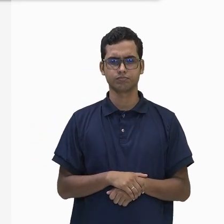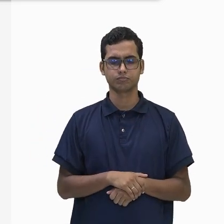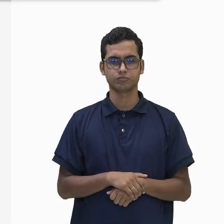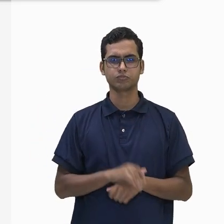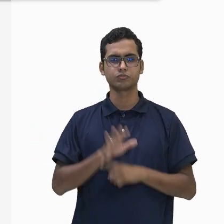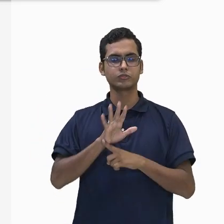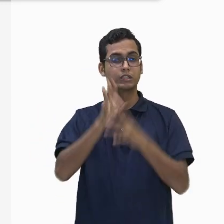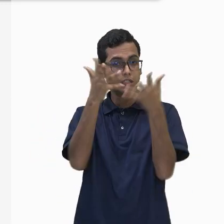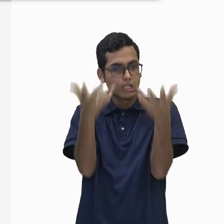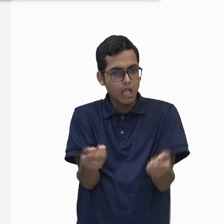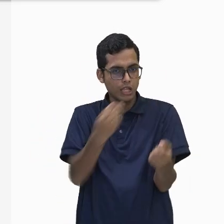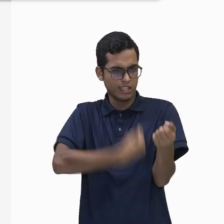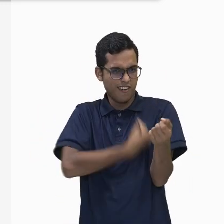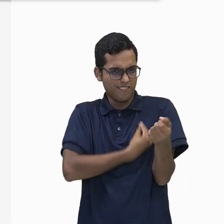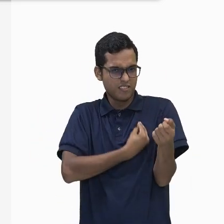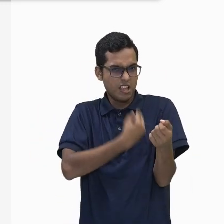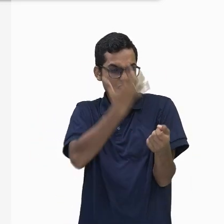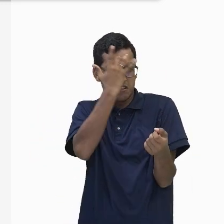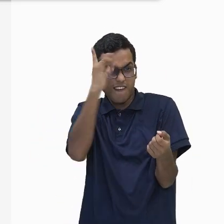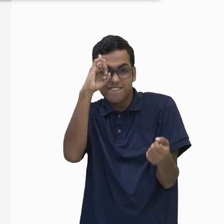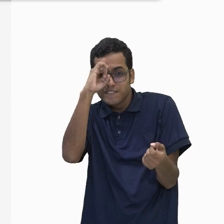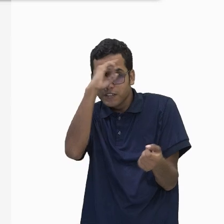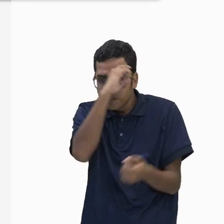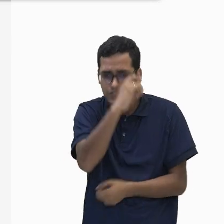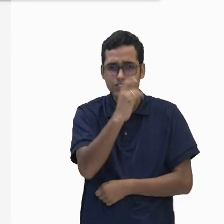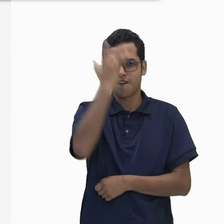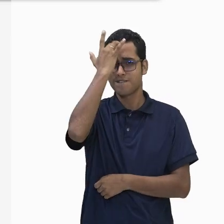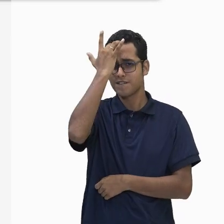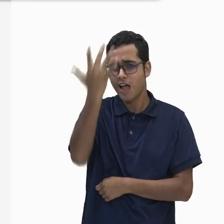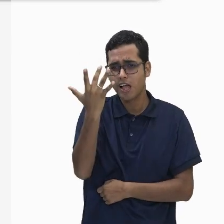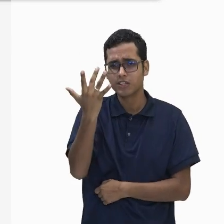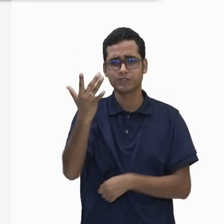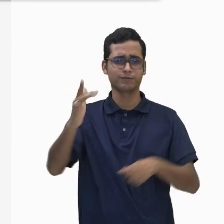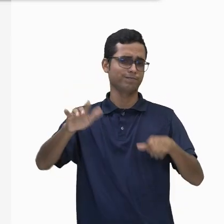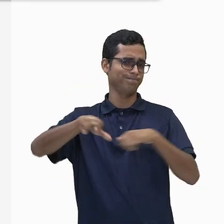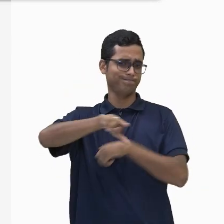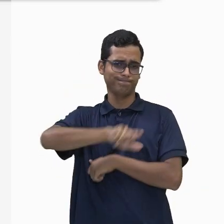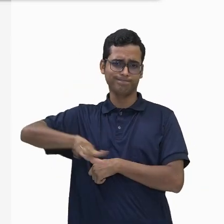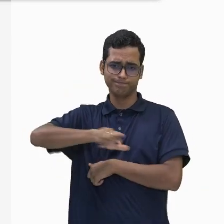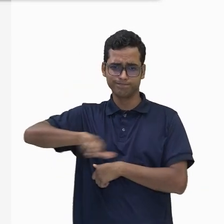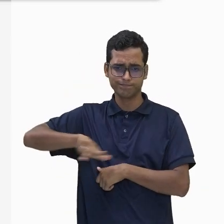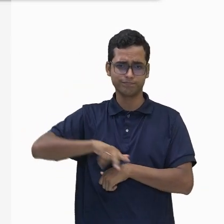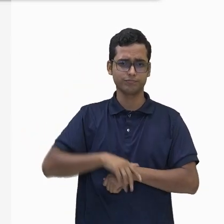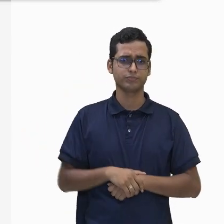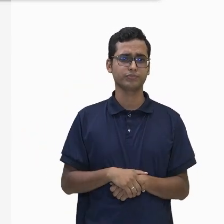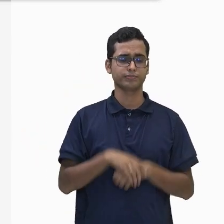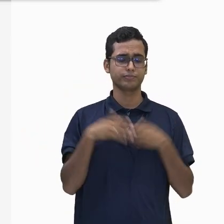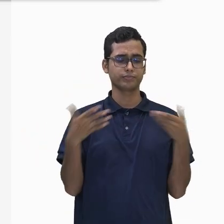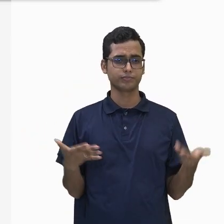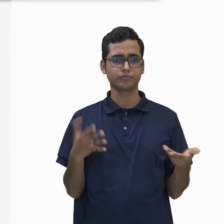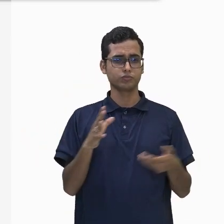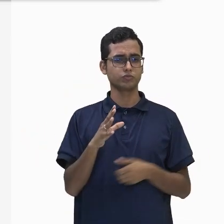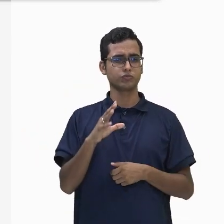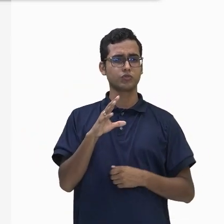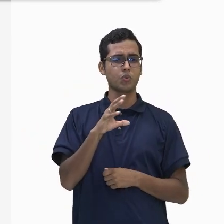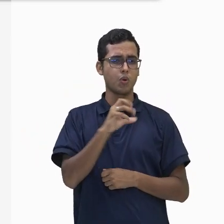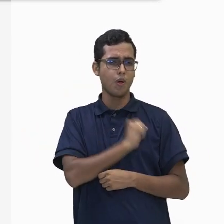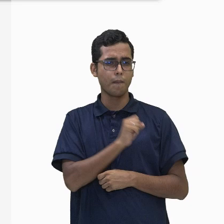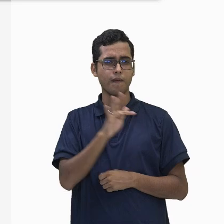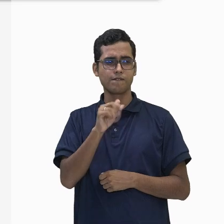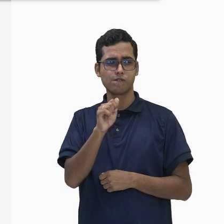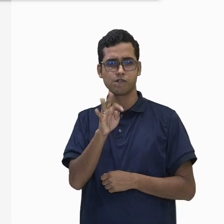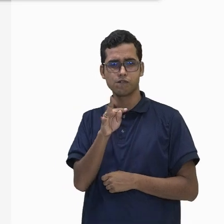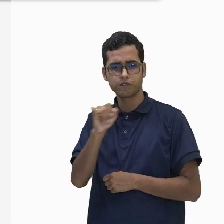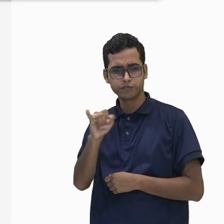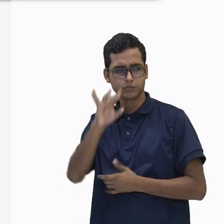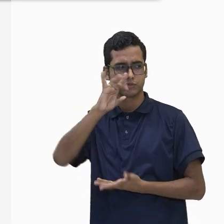moleza, não. A vida não é fácil, não. A vida não é um mar de rosa, não. Né? Então, quando eu falo do amor fati, eu digo, pô,